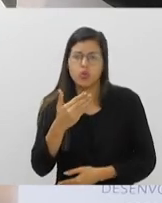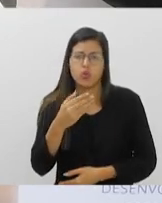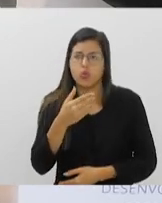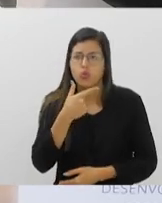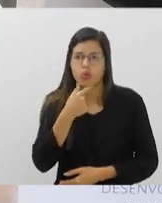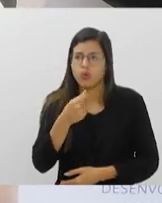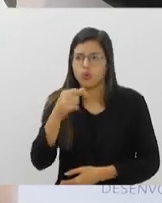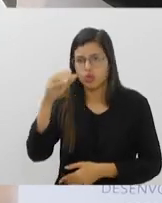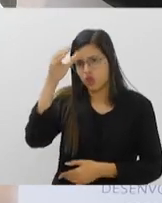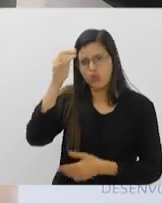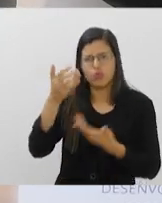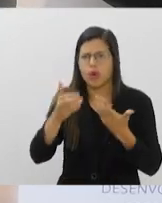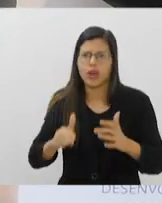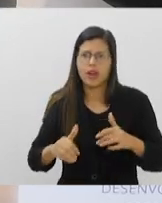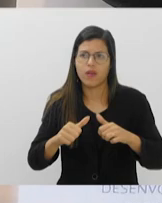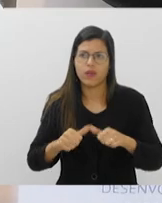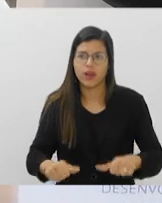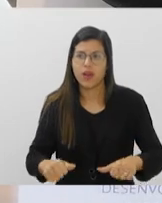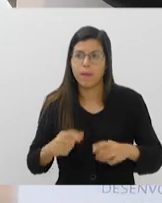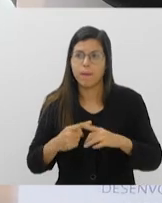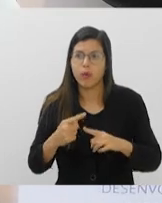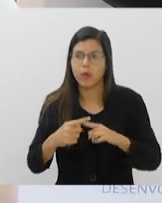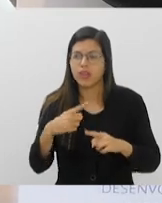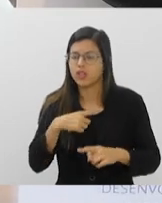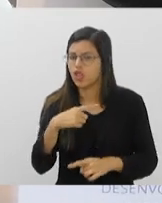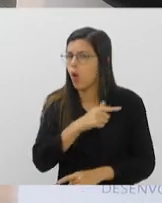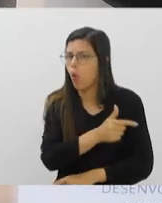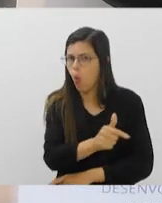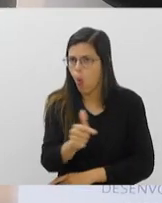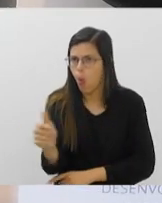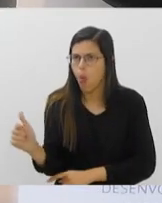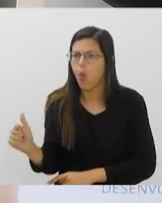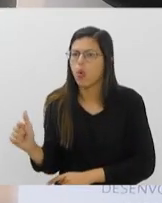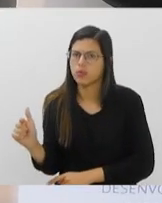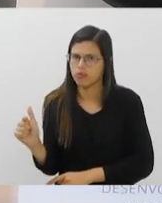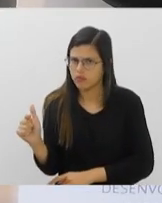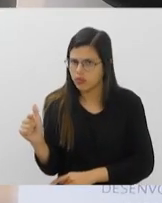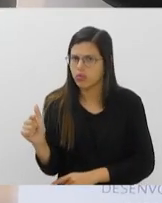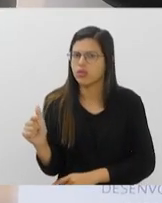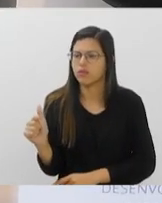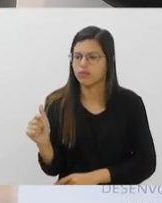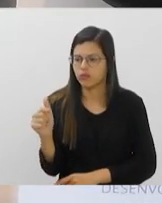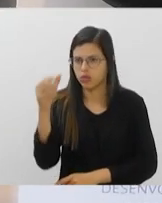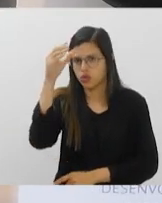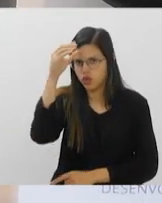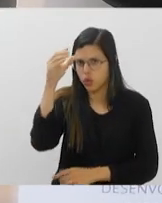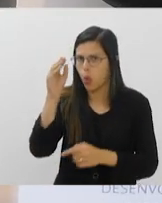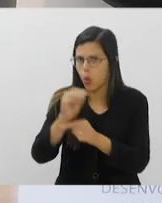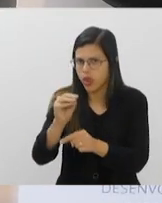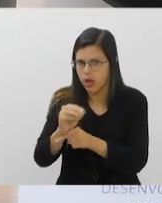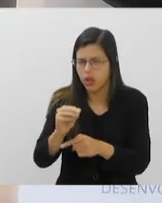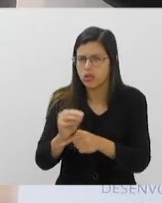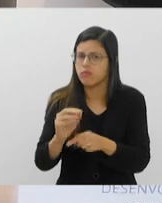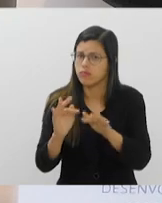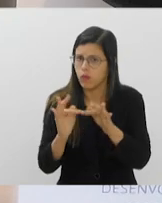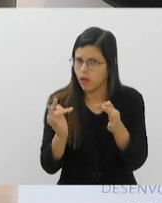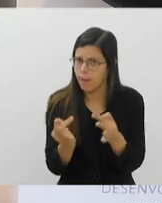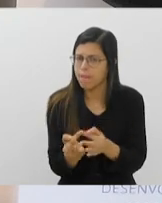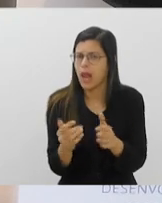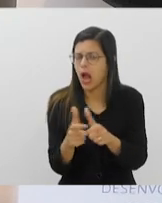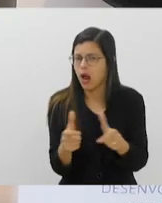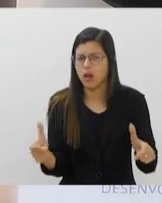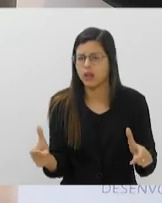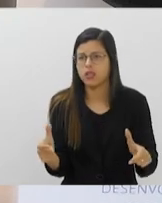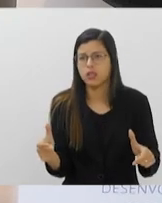porque não eram só essas duas crianças já tinham outros com com alguns tios já cuidando né a família extensa e ninguém